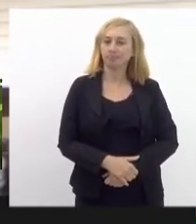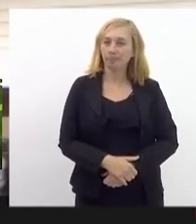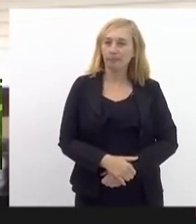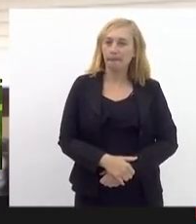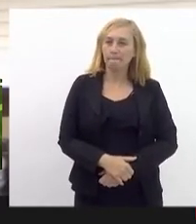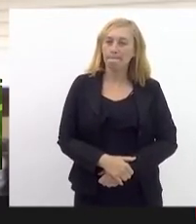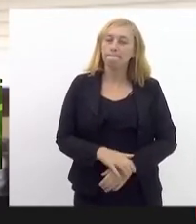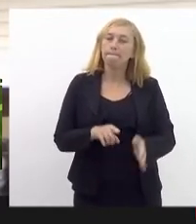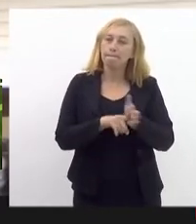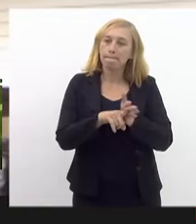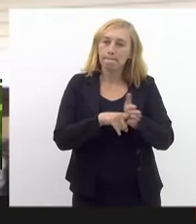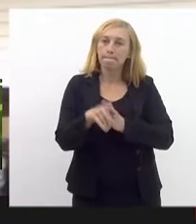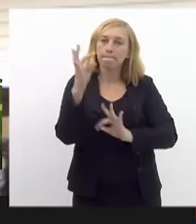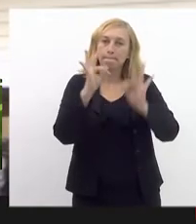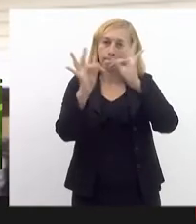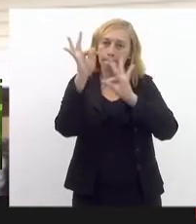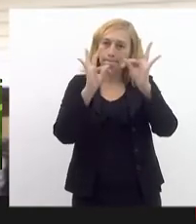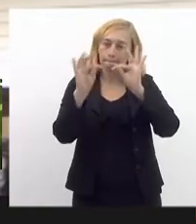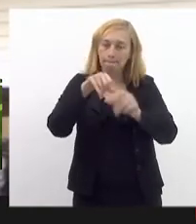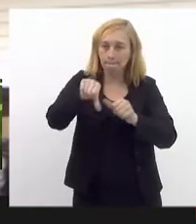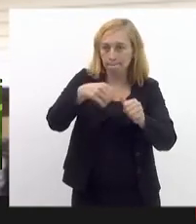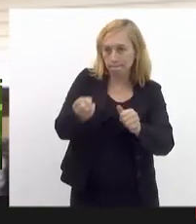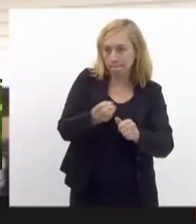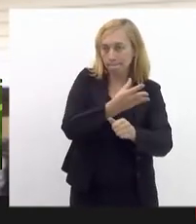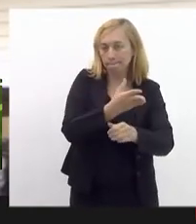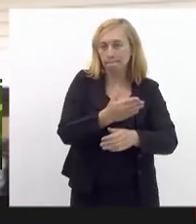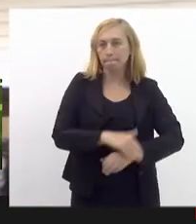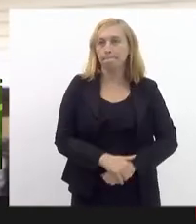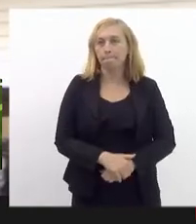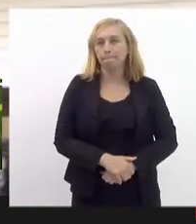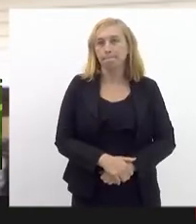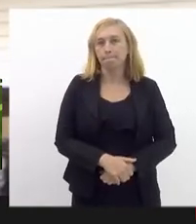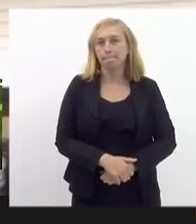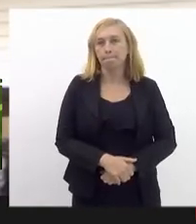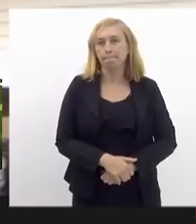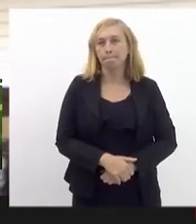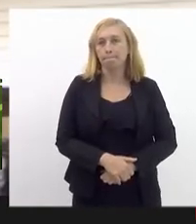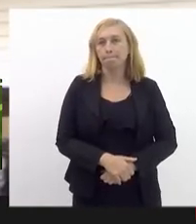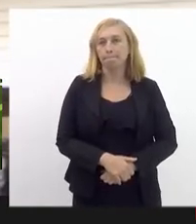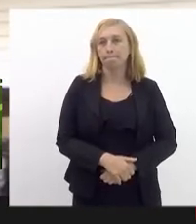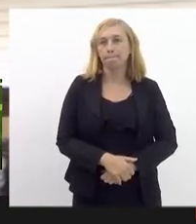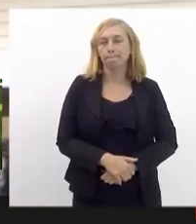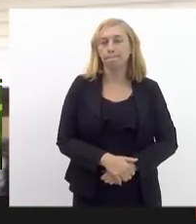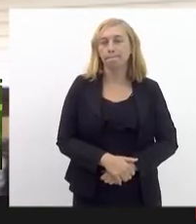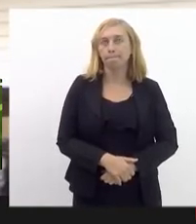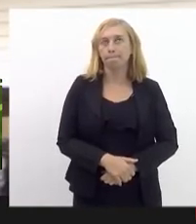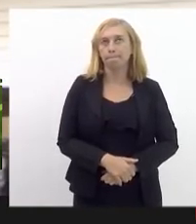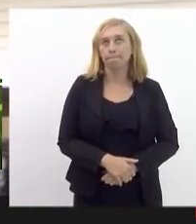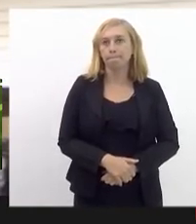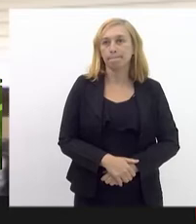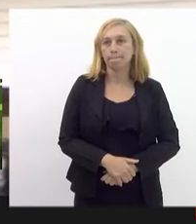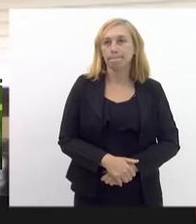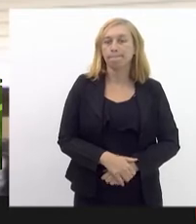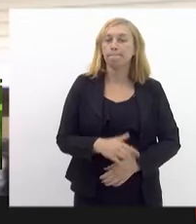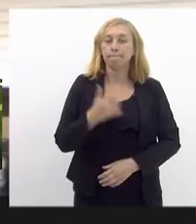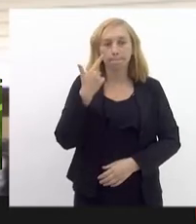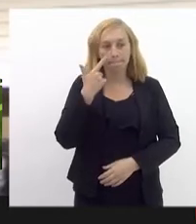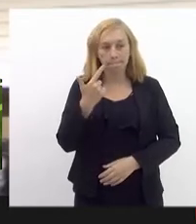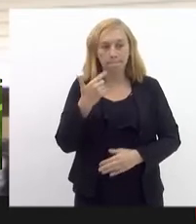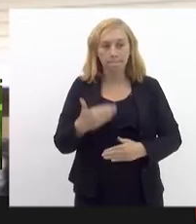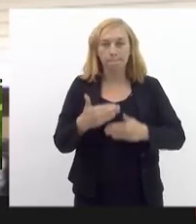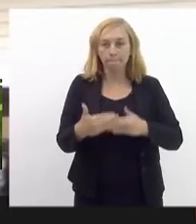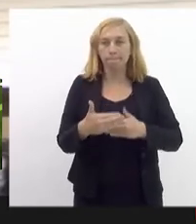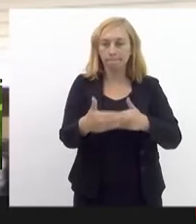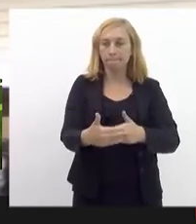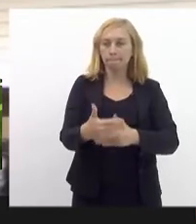da pesquisa tecnológica, da inovação. E se não tem, hoje em dia a gente vai ter, acho que os avanços que vão ocorrer nos